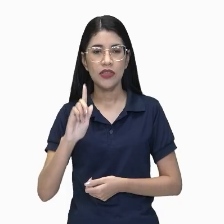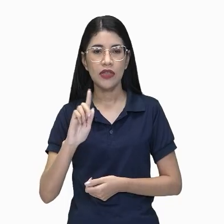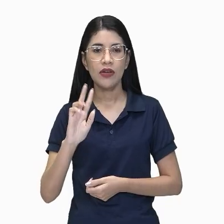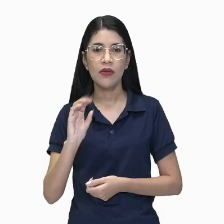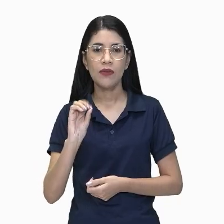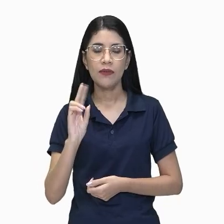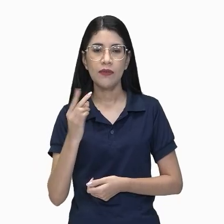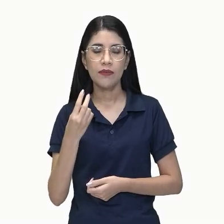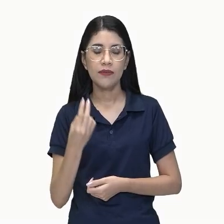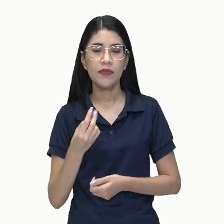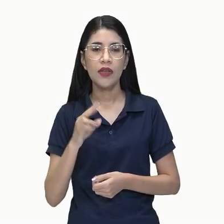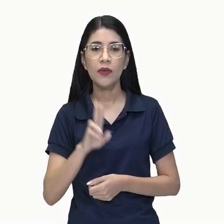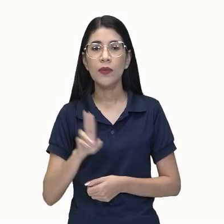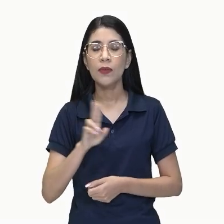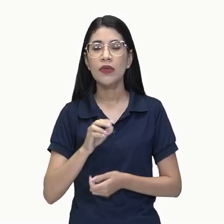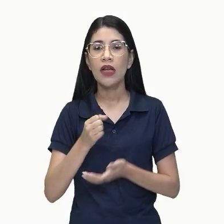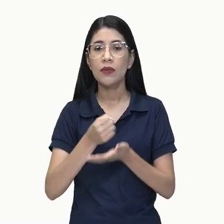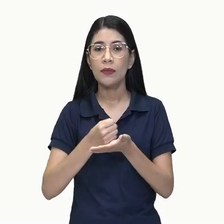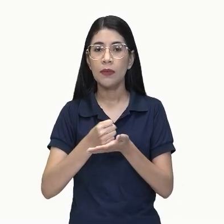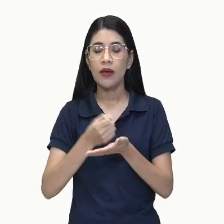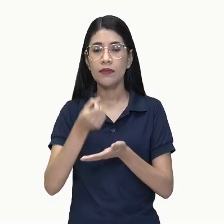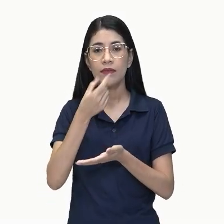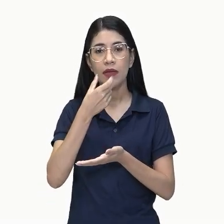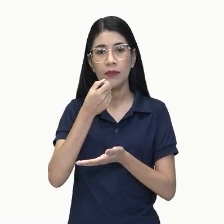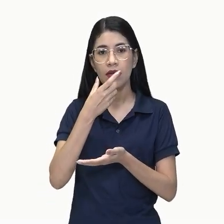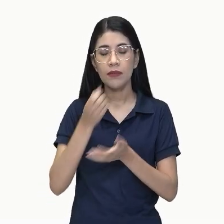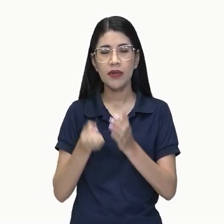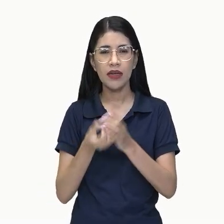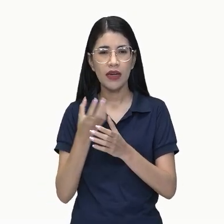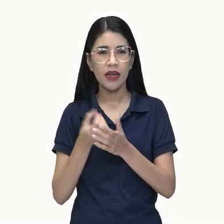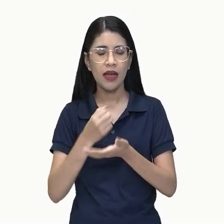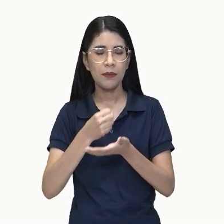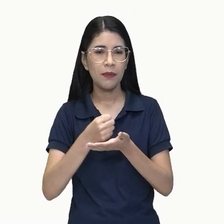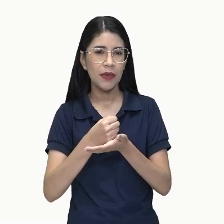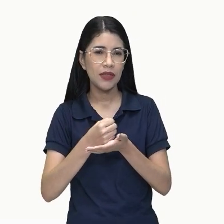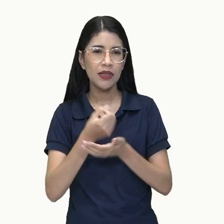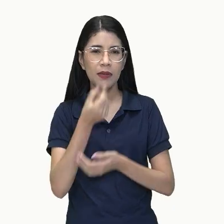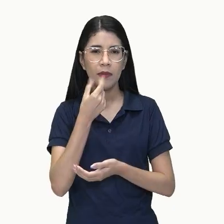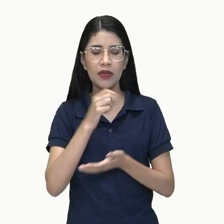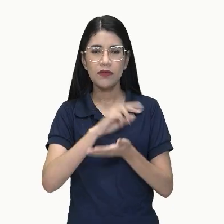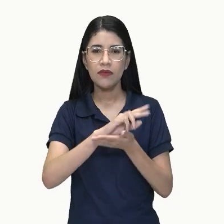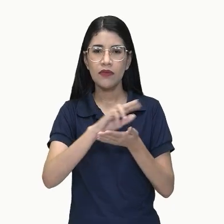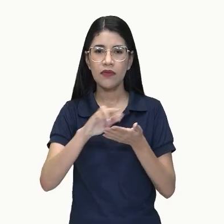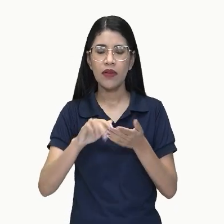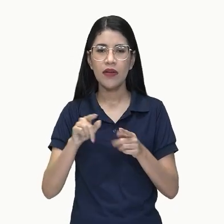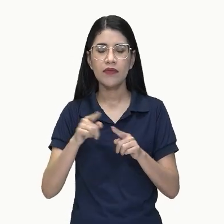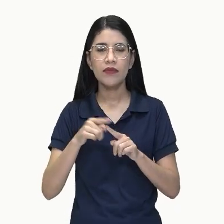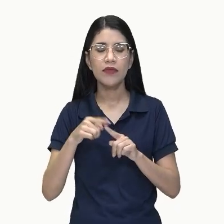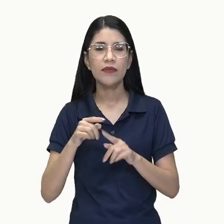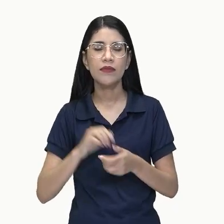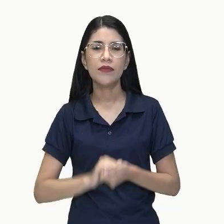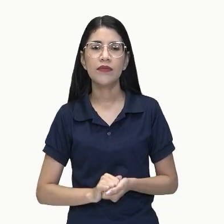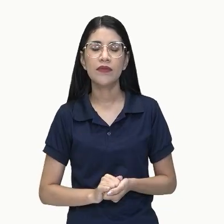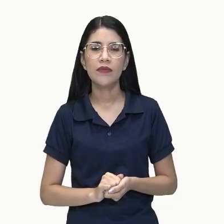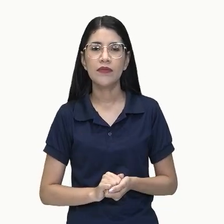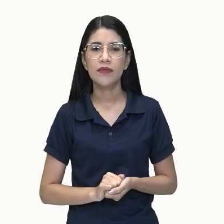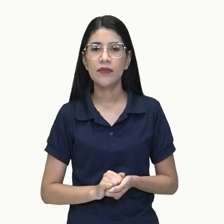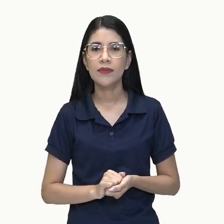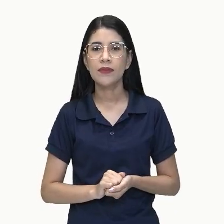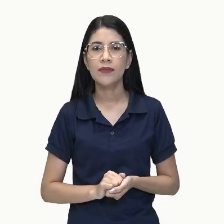ele é utilizado na farmacologia, né, como um antiácido e um